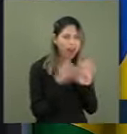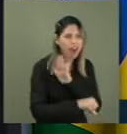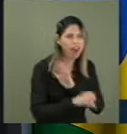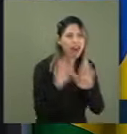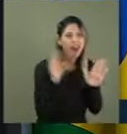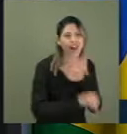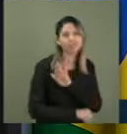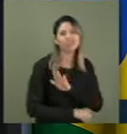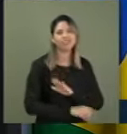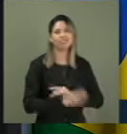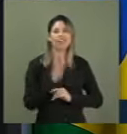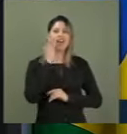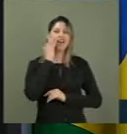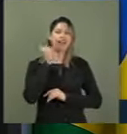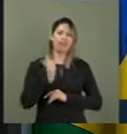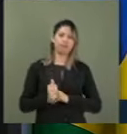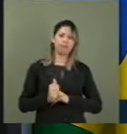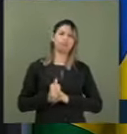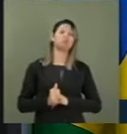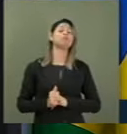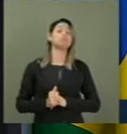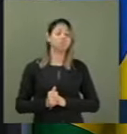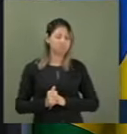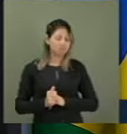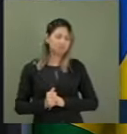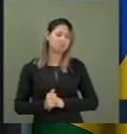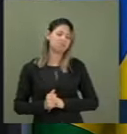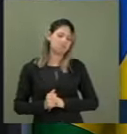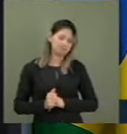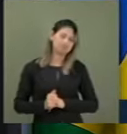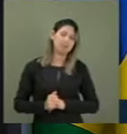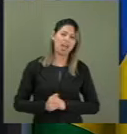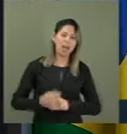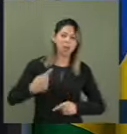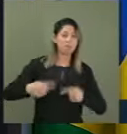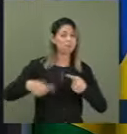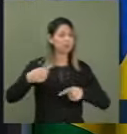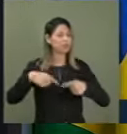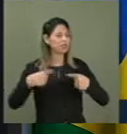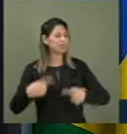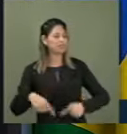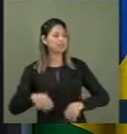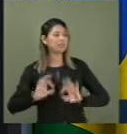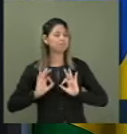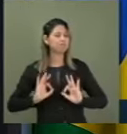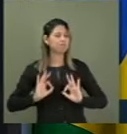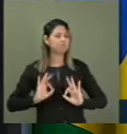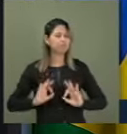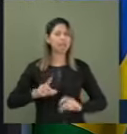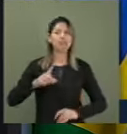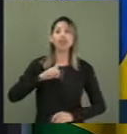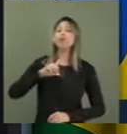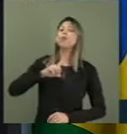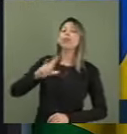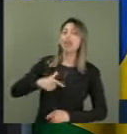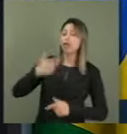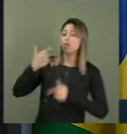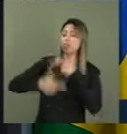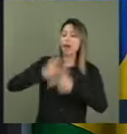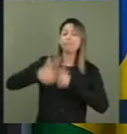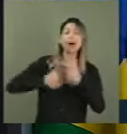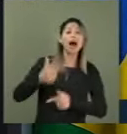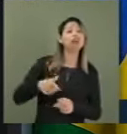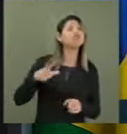essa da velha política. Muito trabalho nós teremos, por exemplo, com a